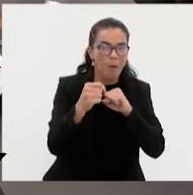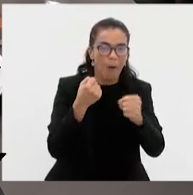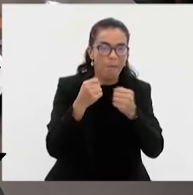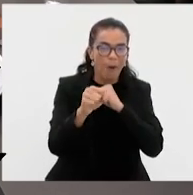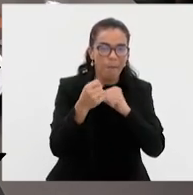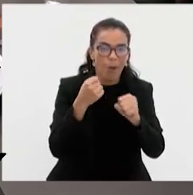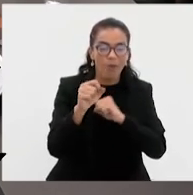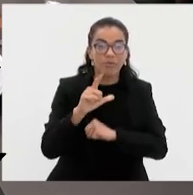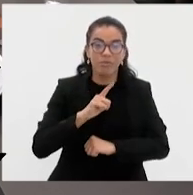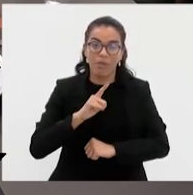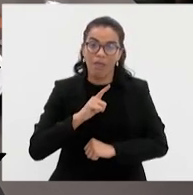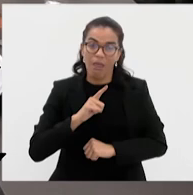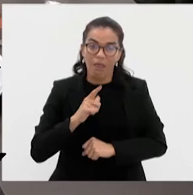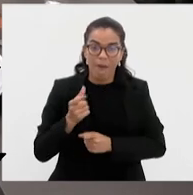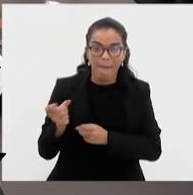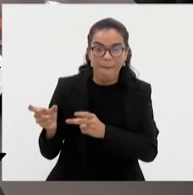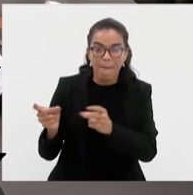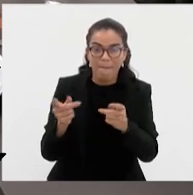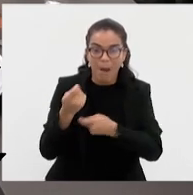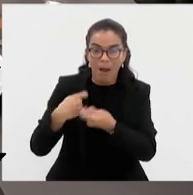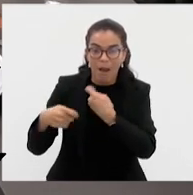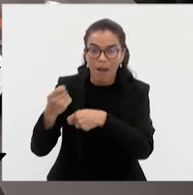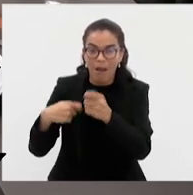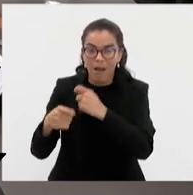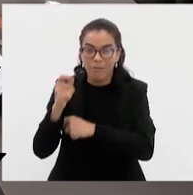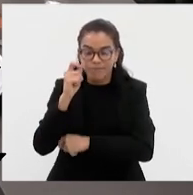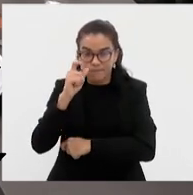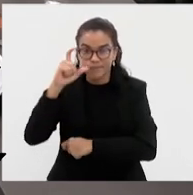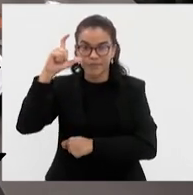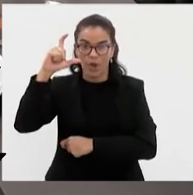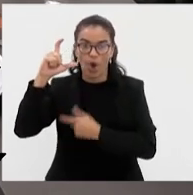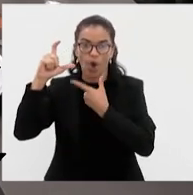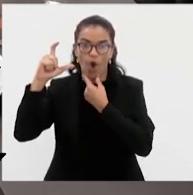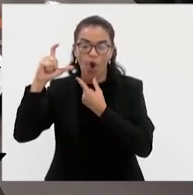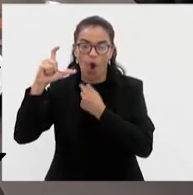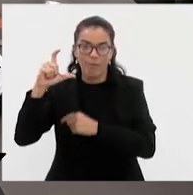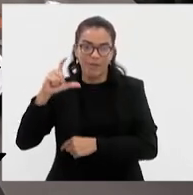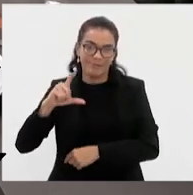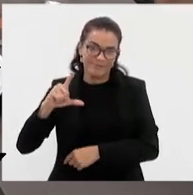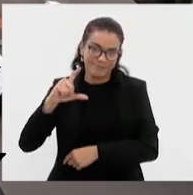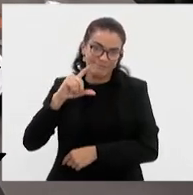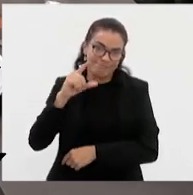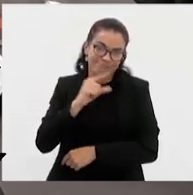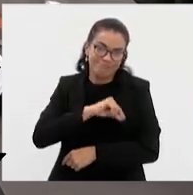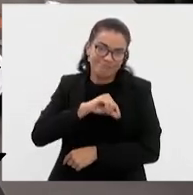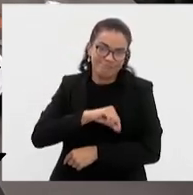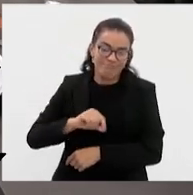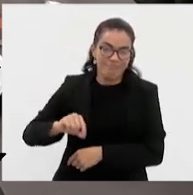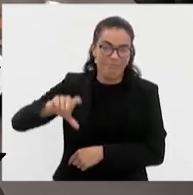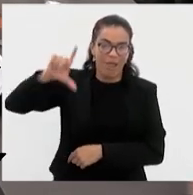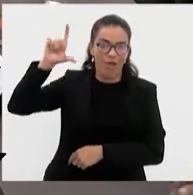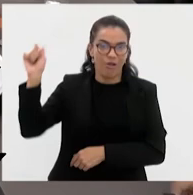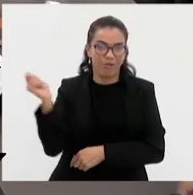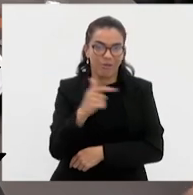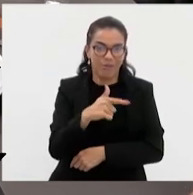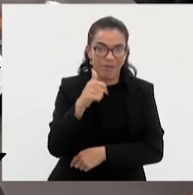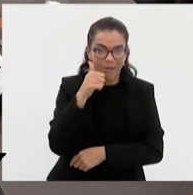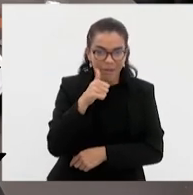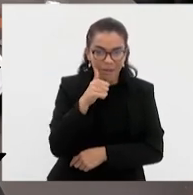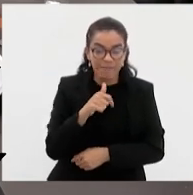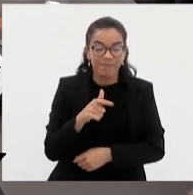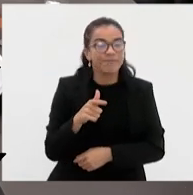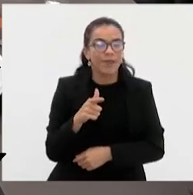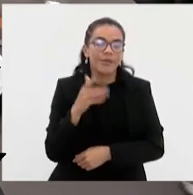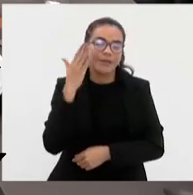apelo comercial muito maior pelo esporte masculino. Mas na luta, o que ela está